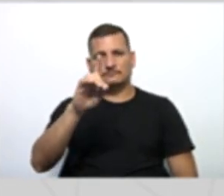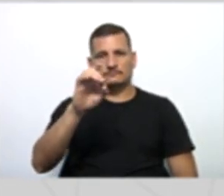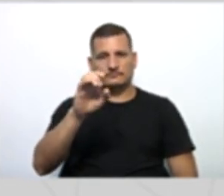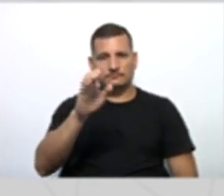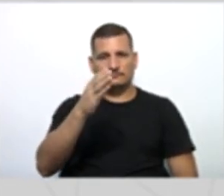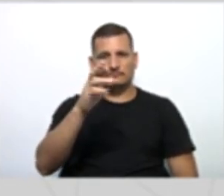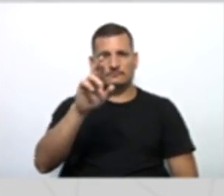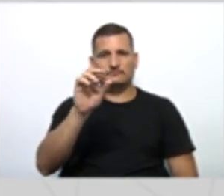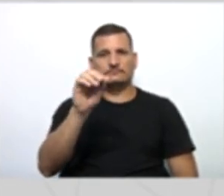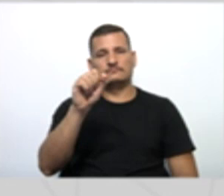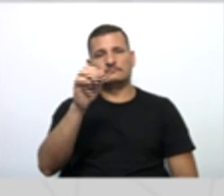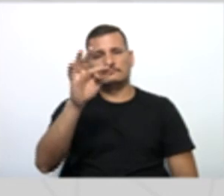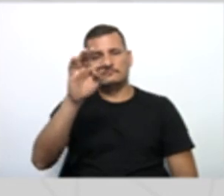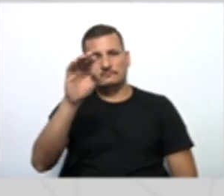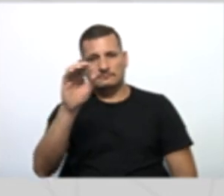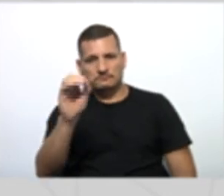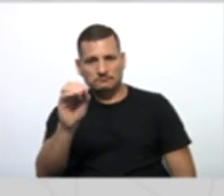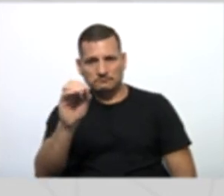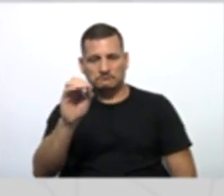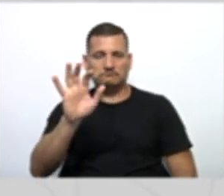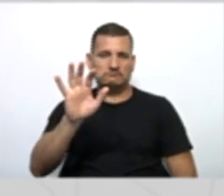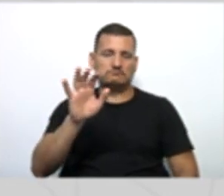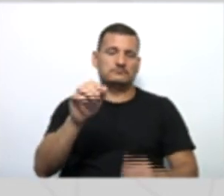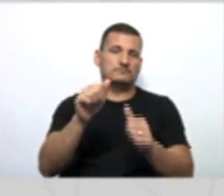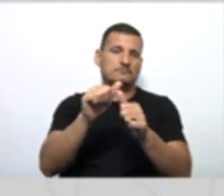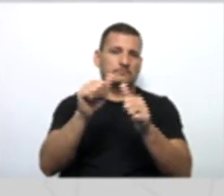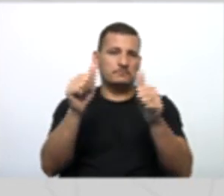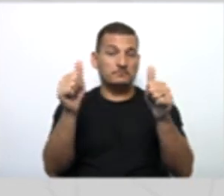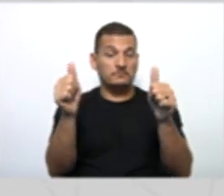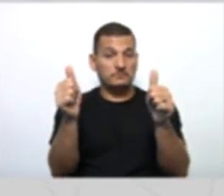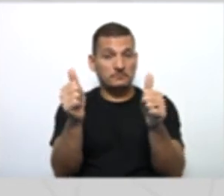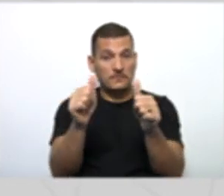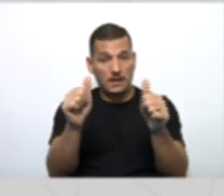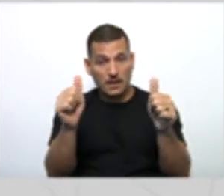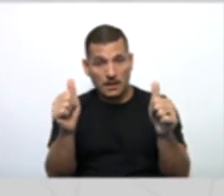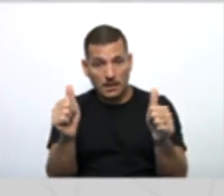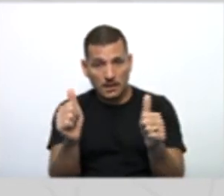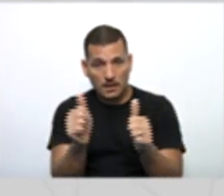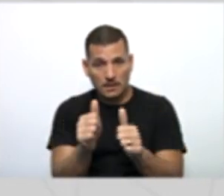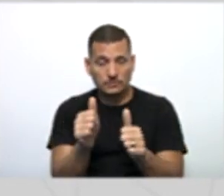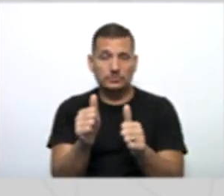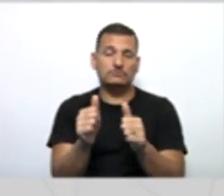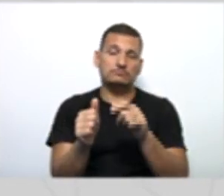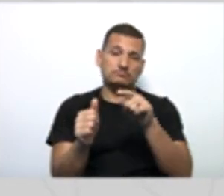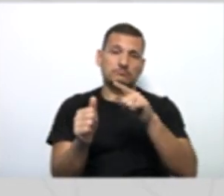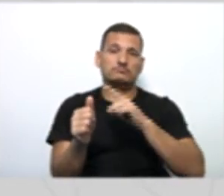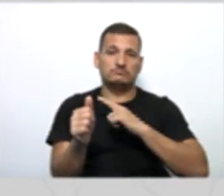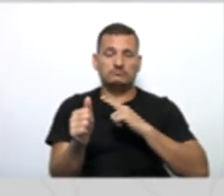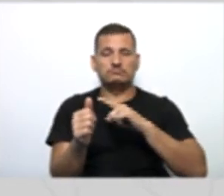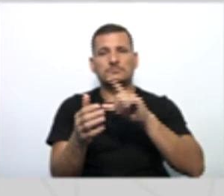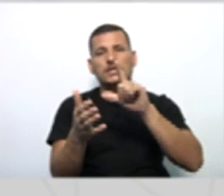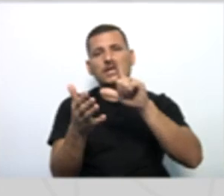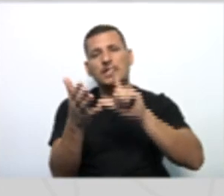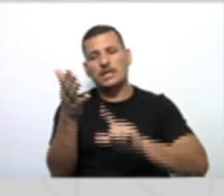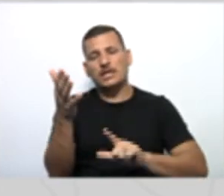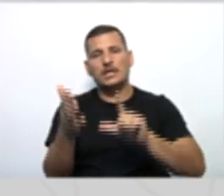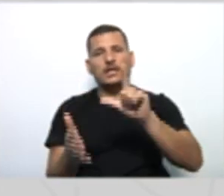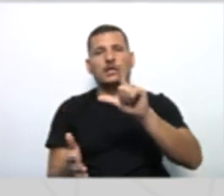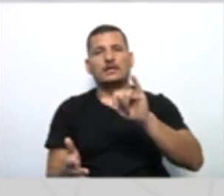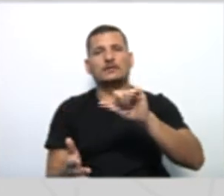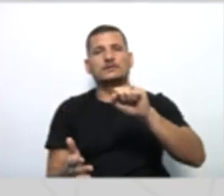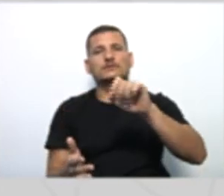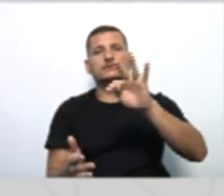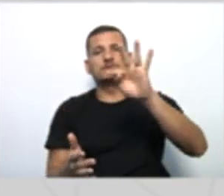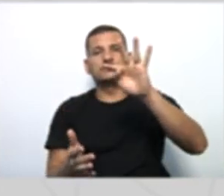tiver figuras, quadros, imagens, vai ter uma página de lista desses elementos. E eu